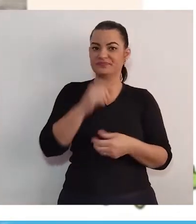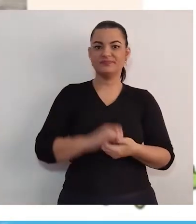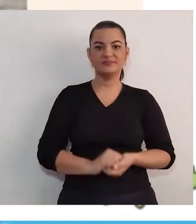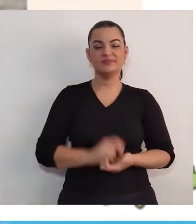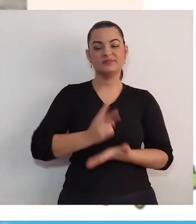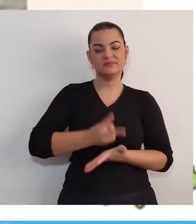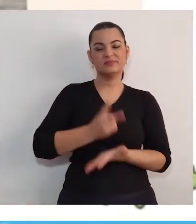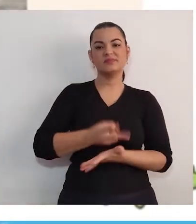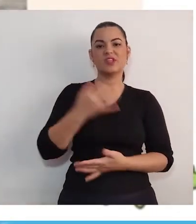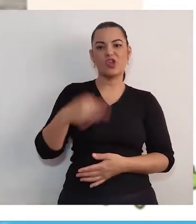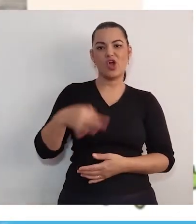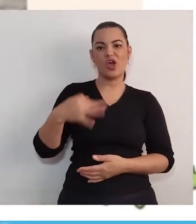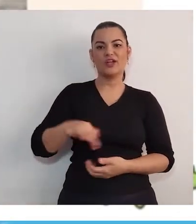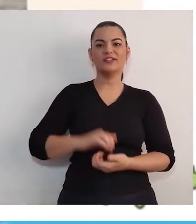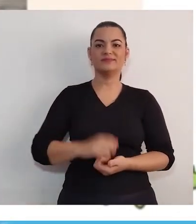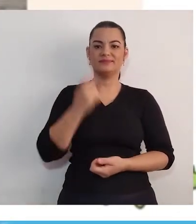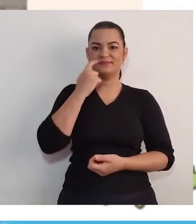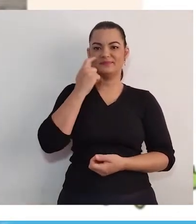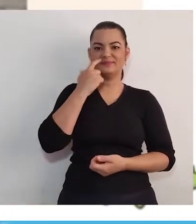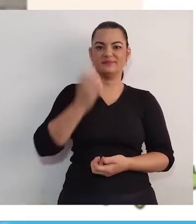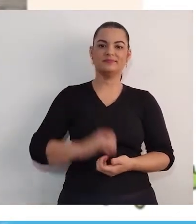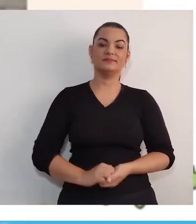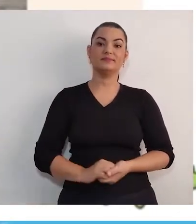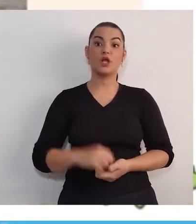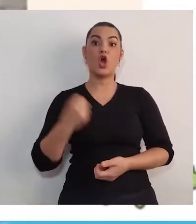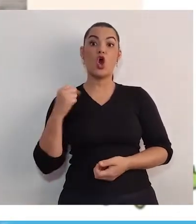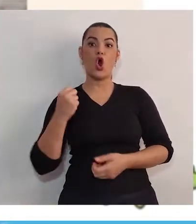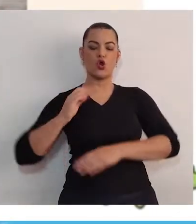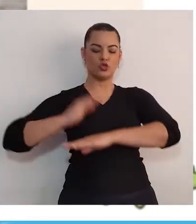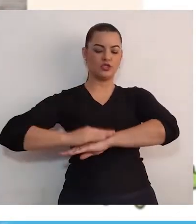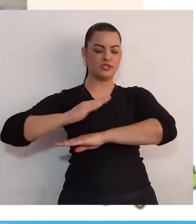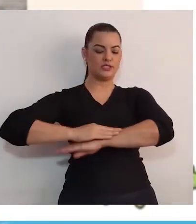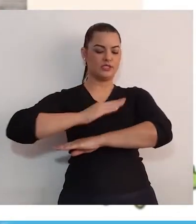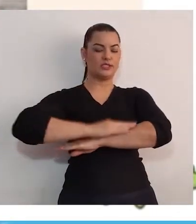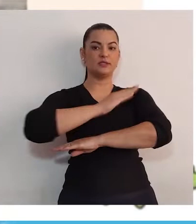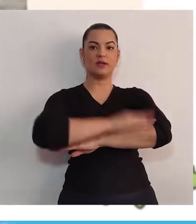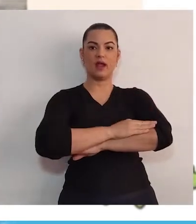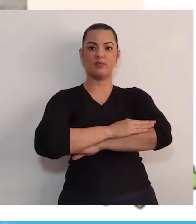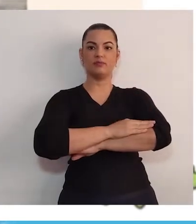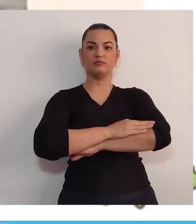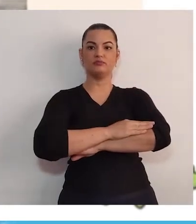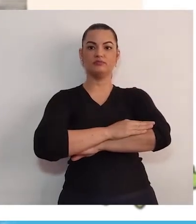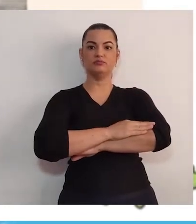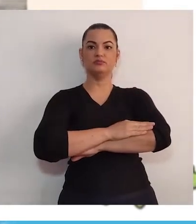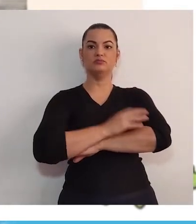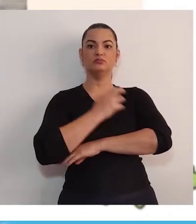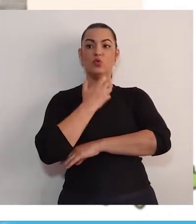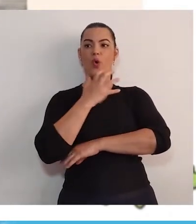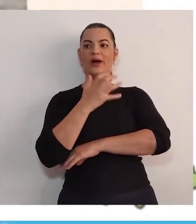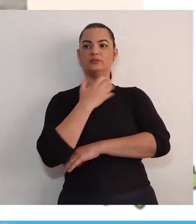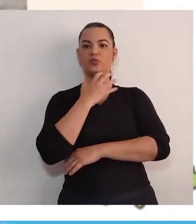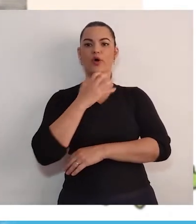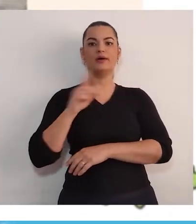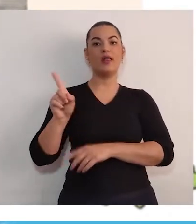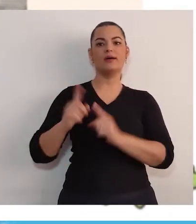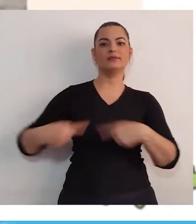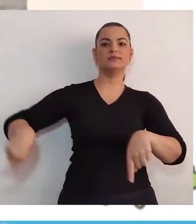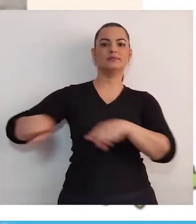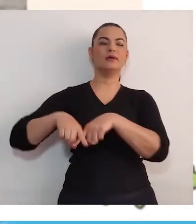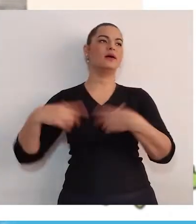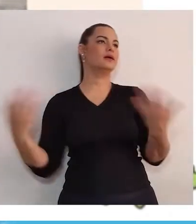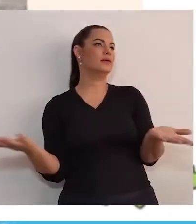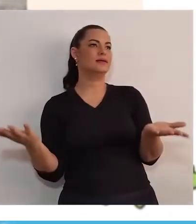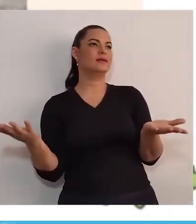dente ainda doía. 8 sapos coaxavam na lagoa. Essa é boa! Que